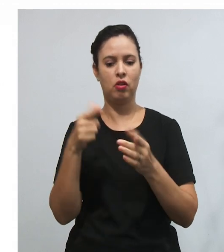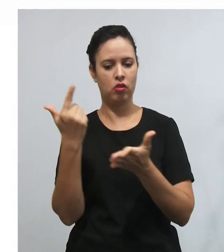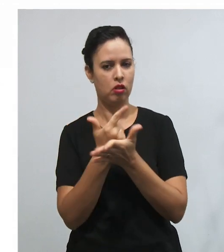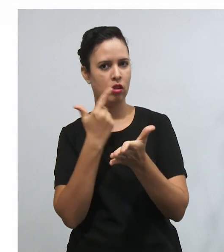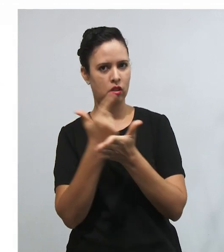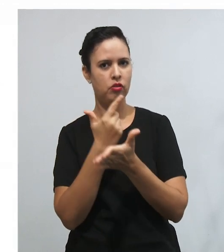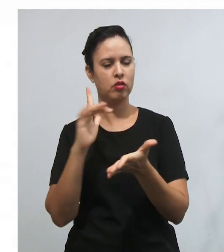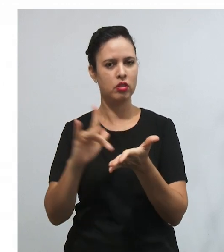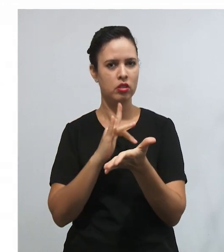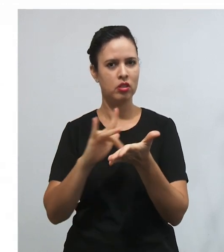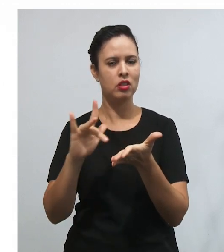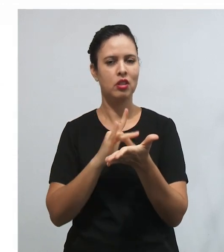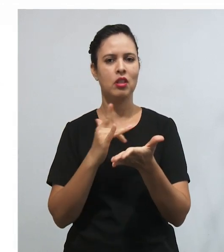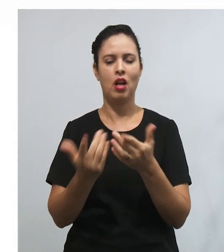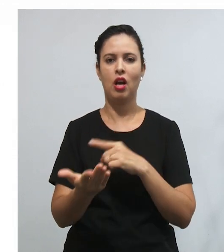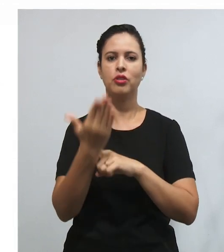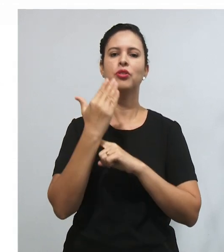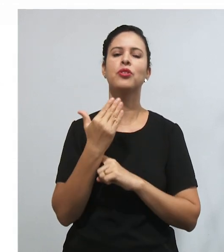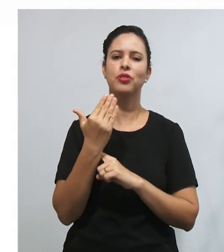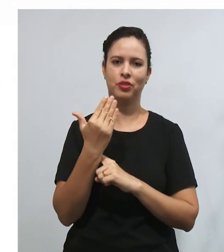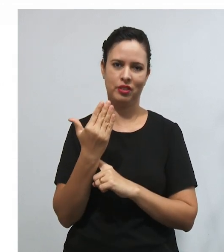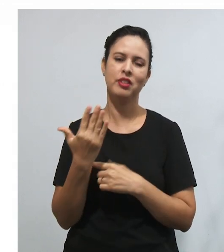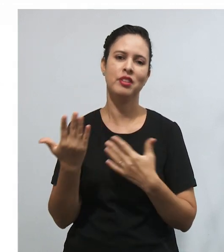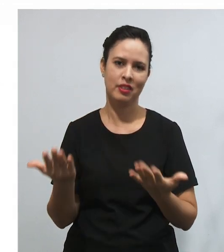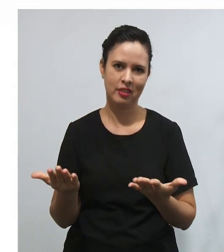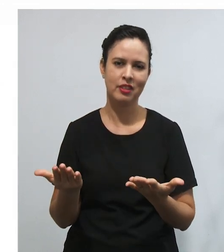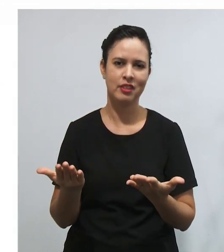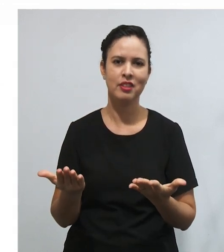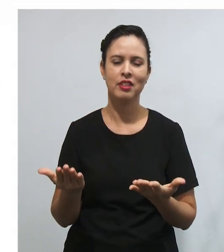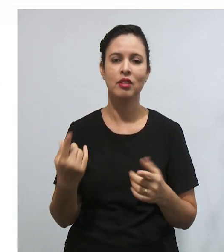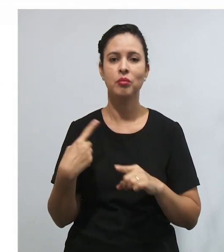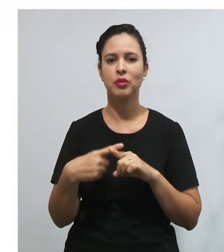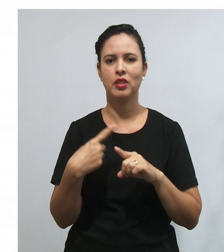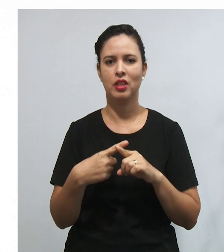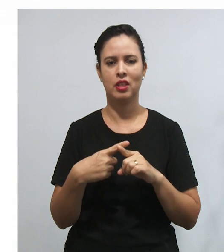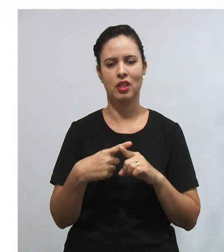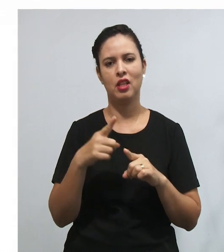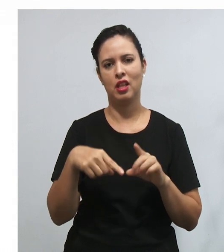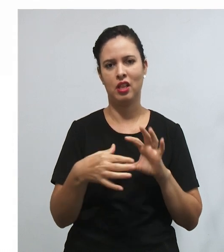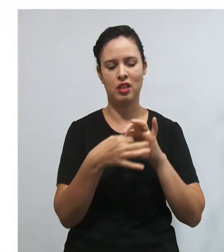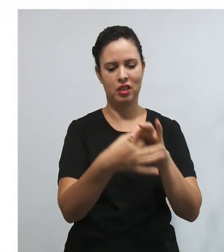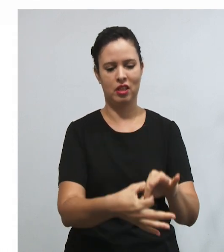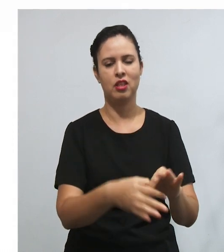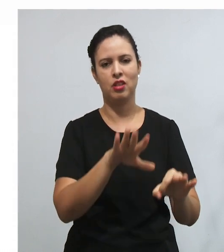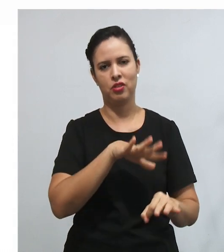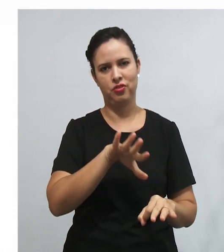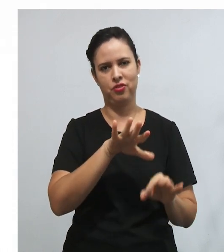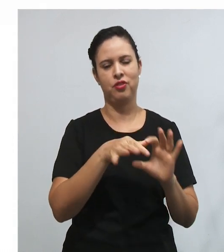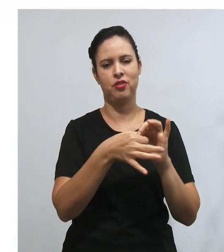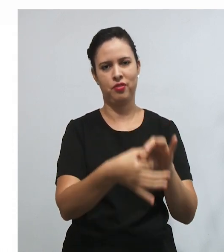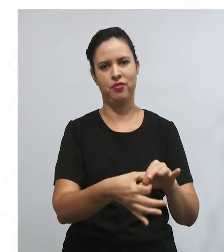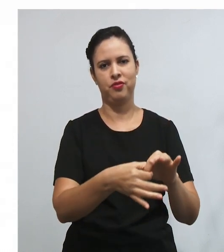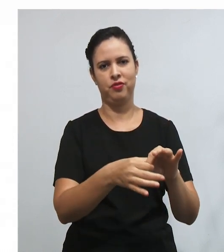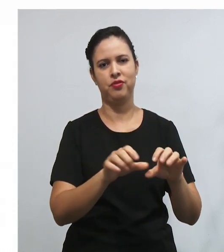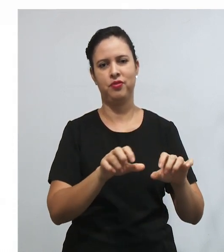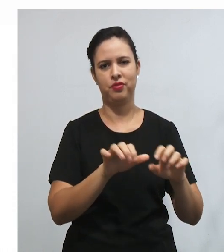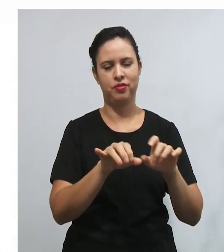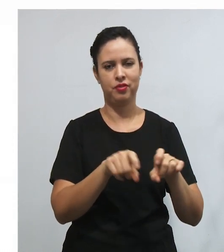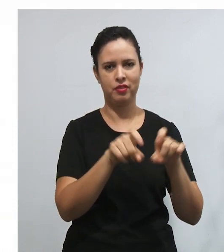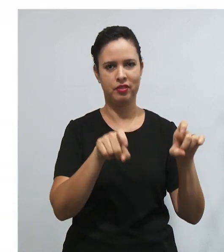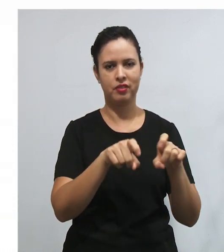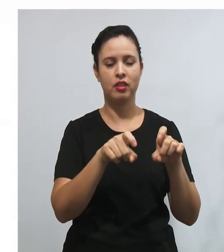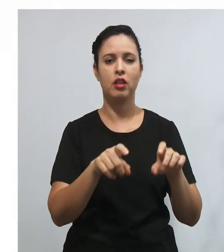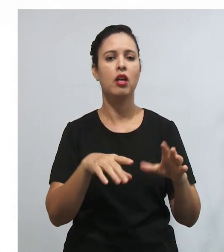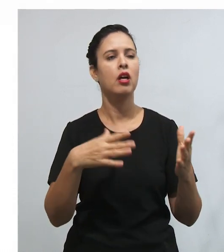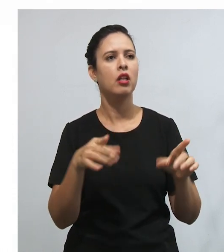uma tecnologia. Esse aqui, o e-book, a gente diz assim que é óbvio, né? Ele está dentro do contexto da informática. Um celular também,